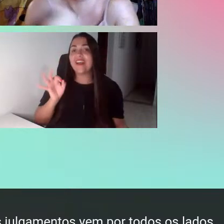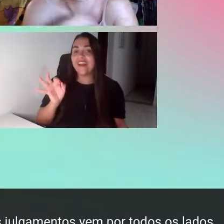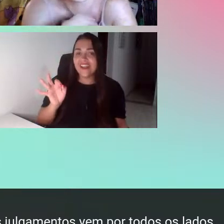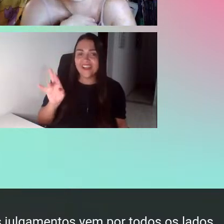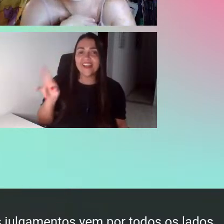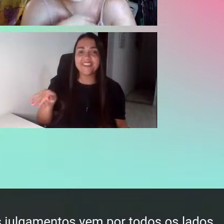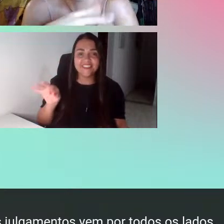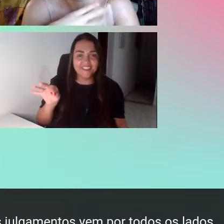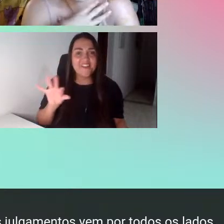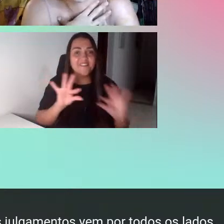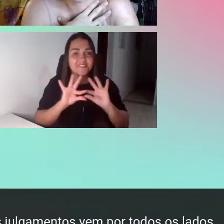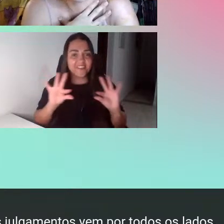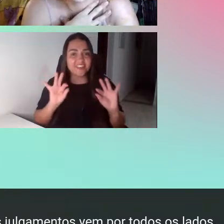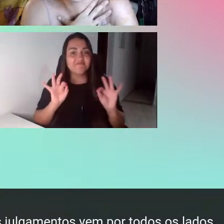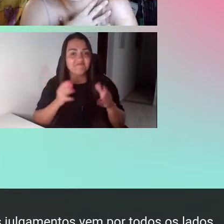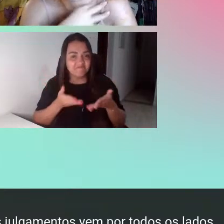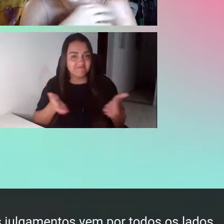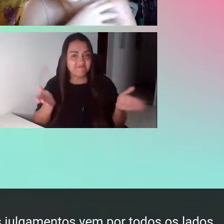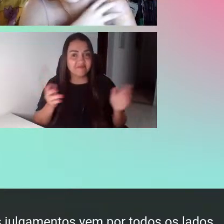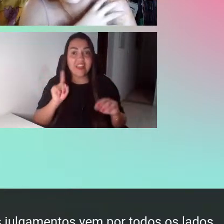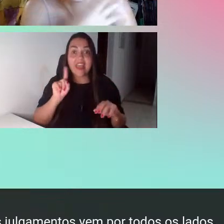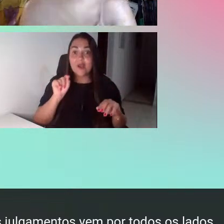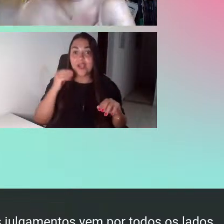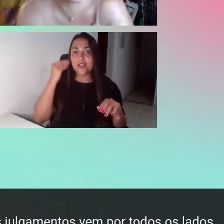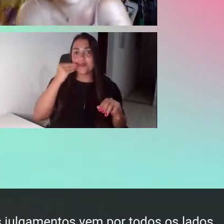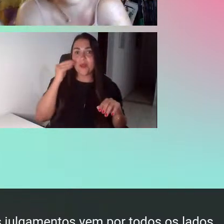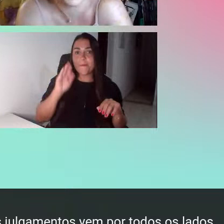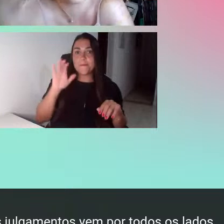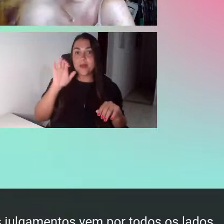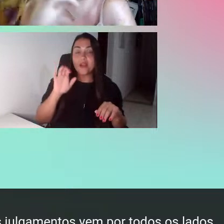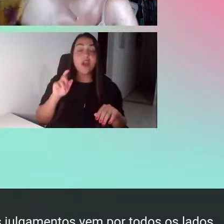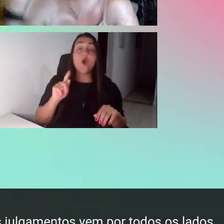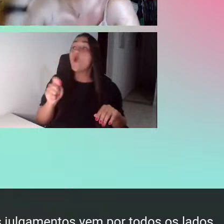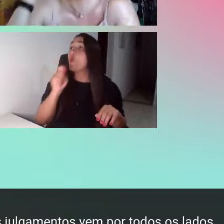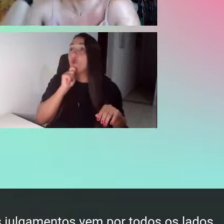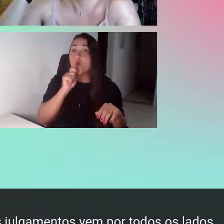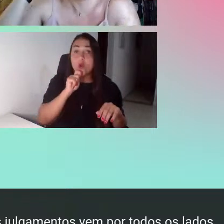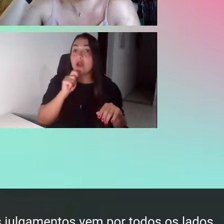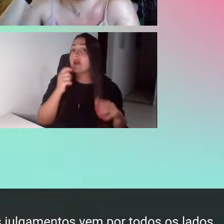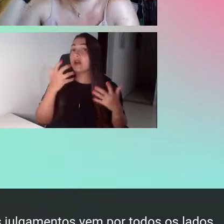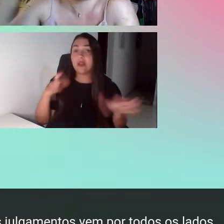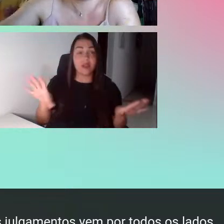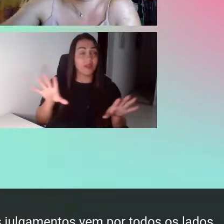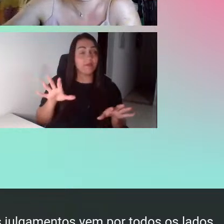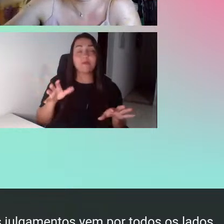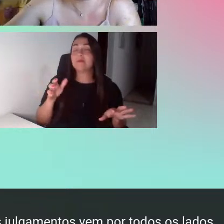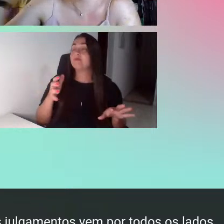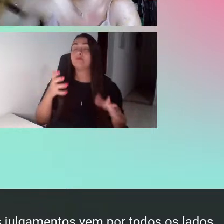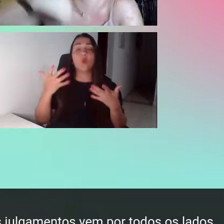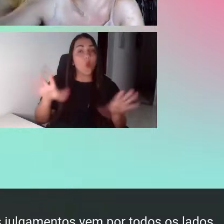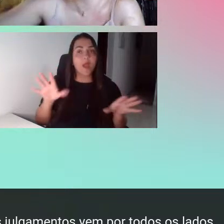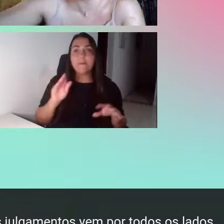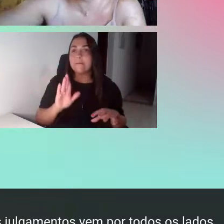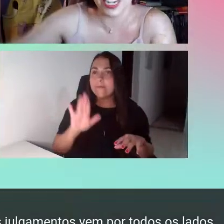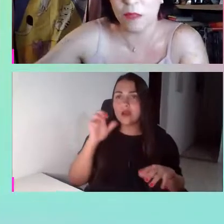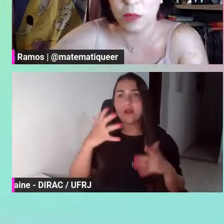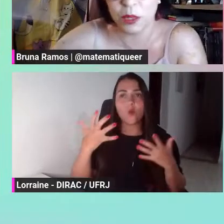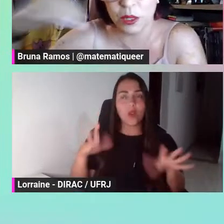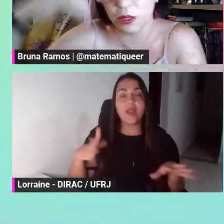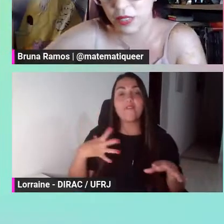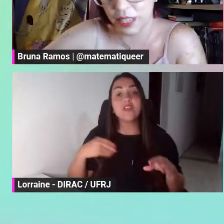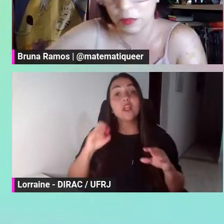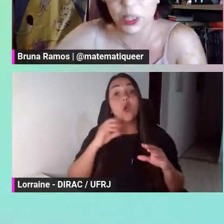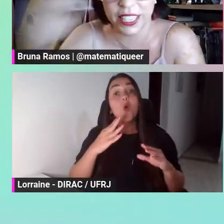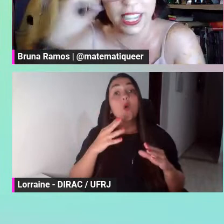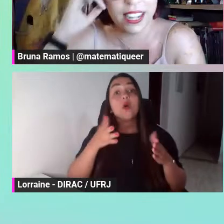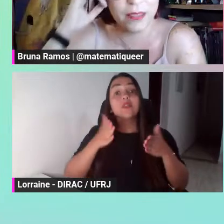nossa experiência como mães, mas se a mulher também decide não ser mãe ou prorrogar um pouco,